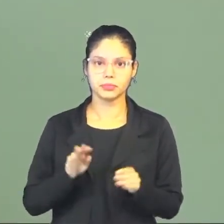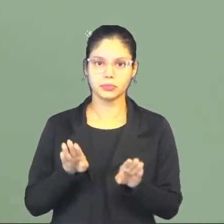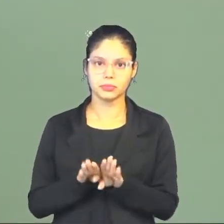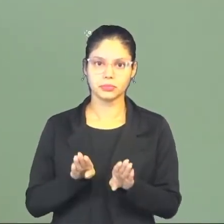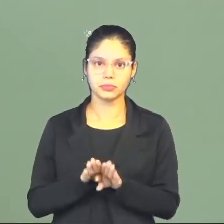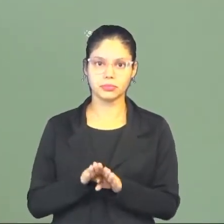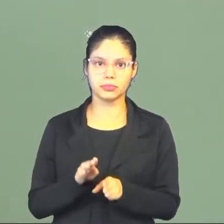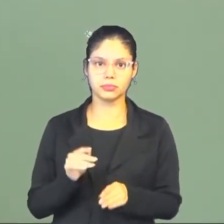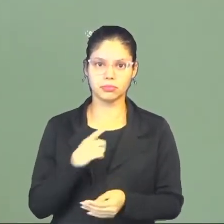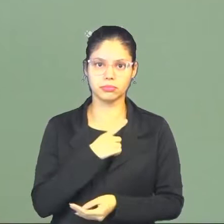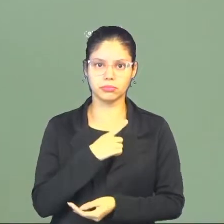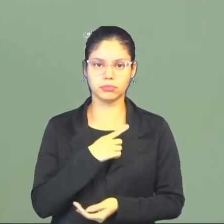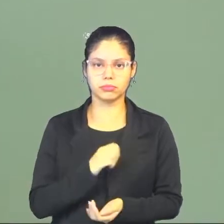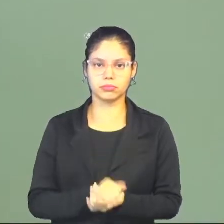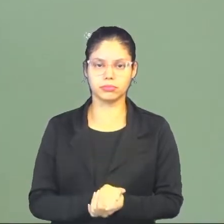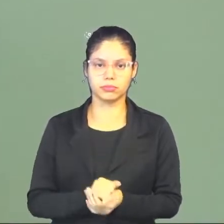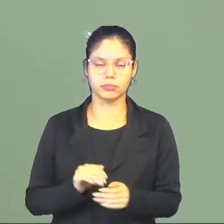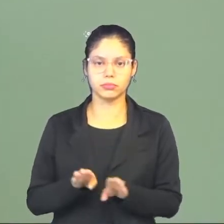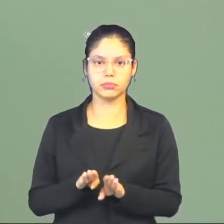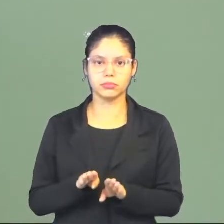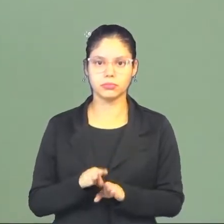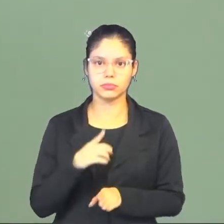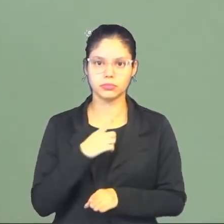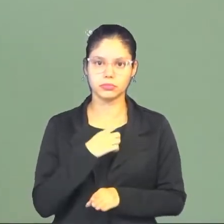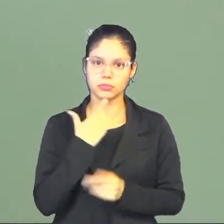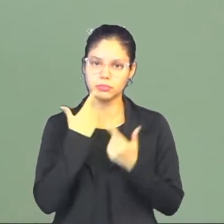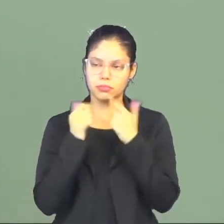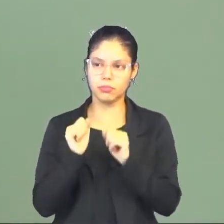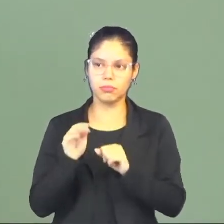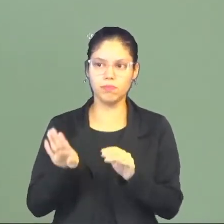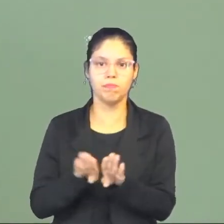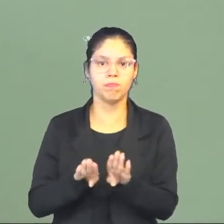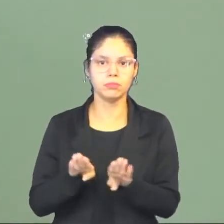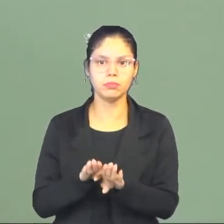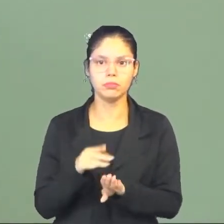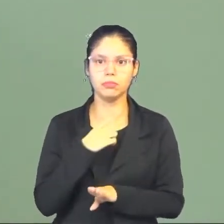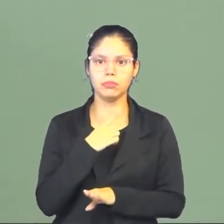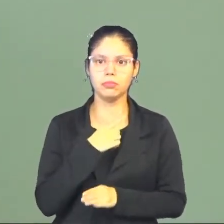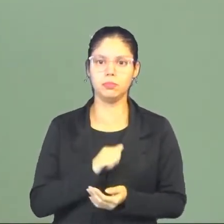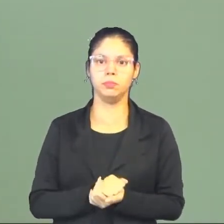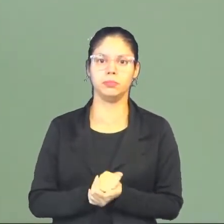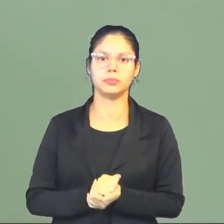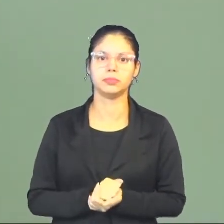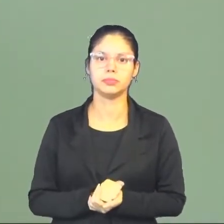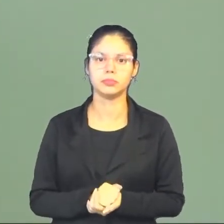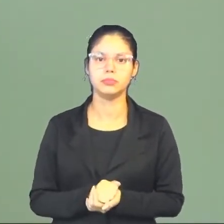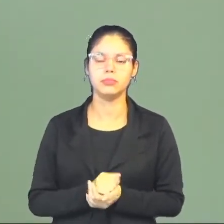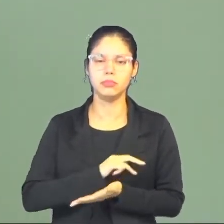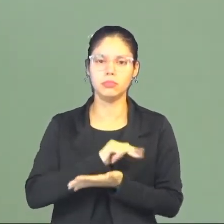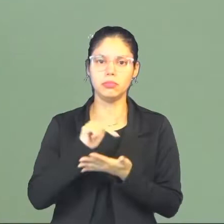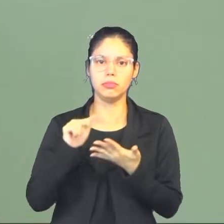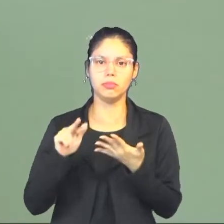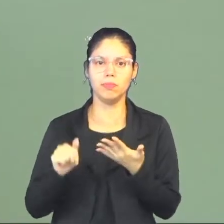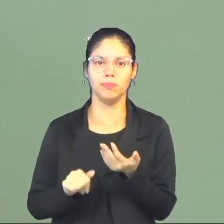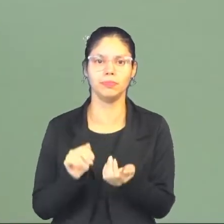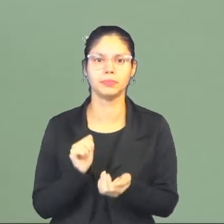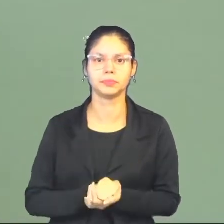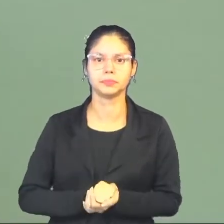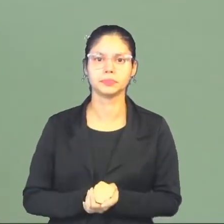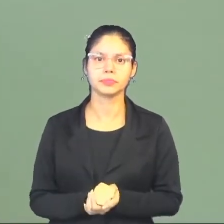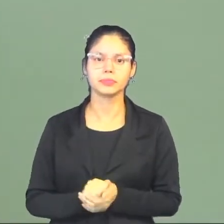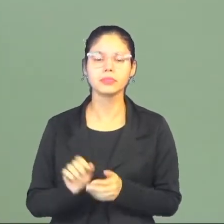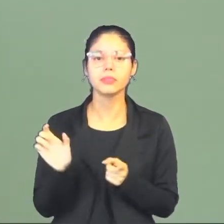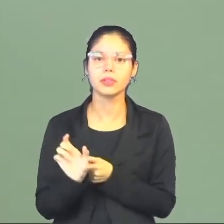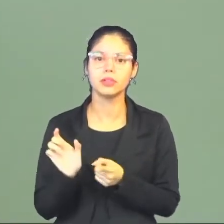essa exigência da normativa da língua, que é a parte gramatical, né? Então a gente chama de variável essas palavras que